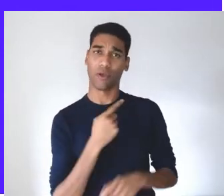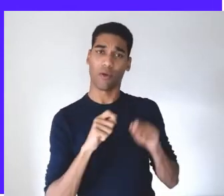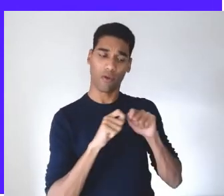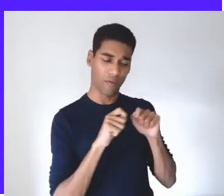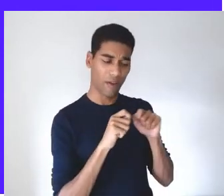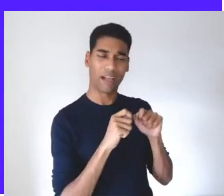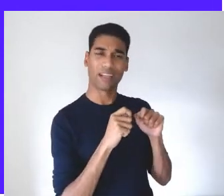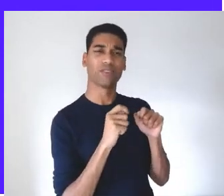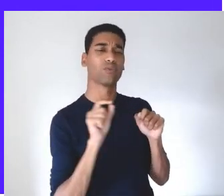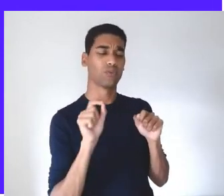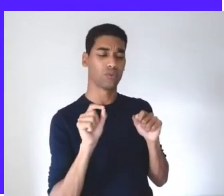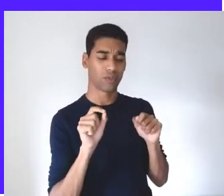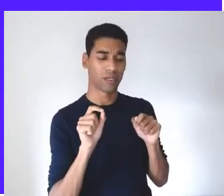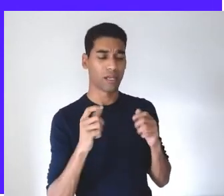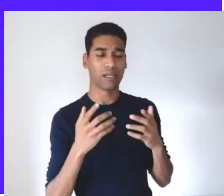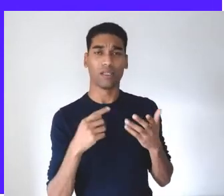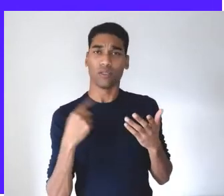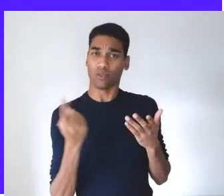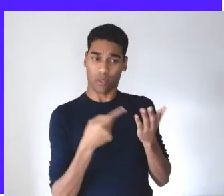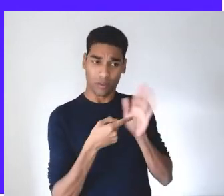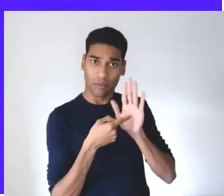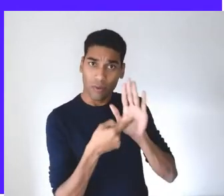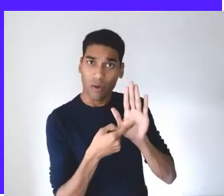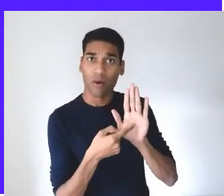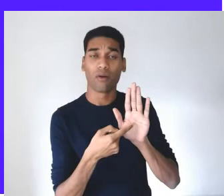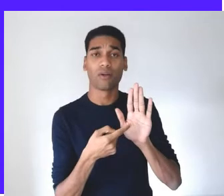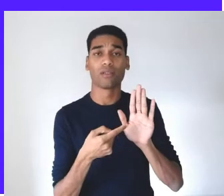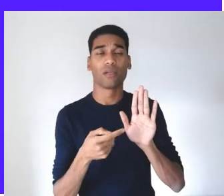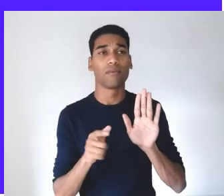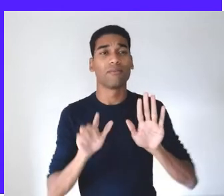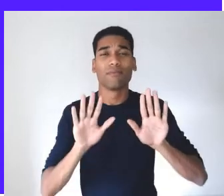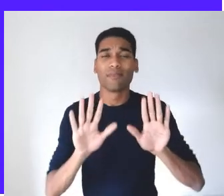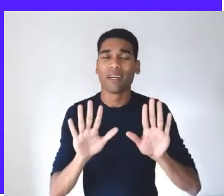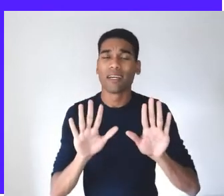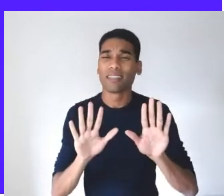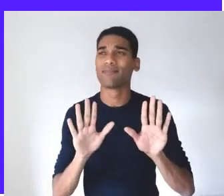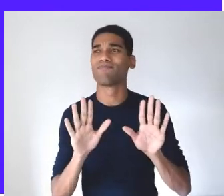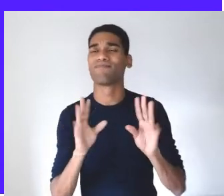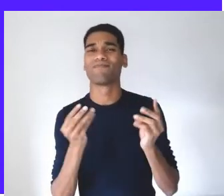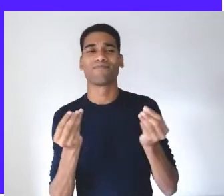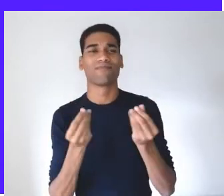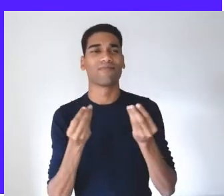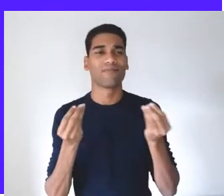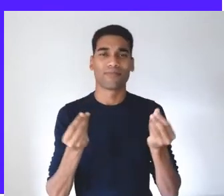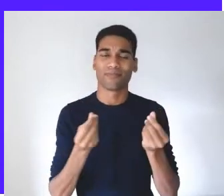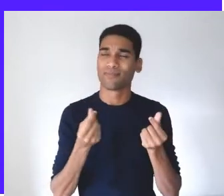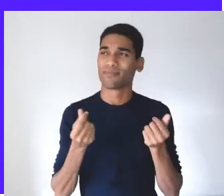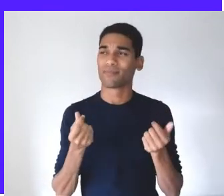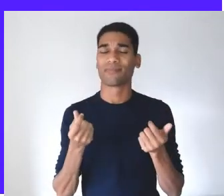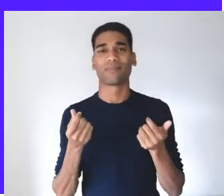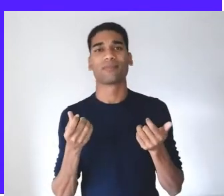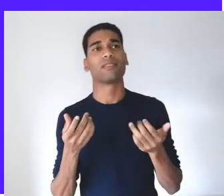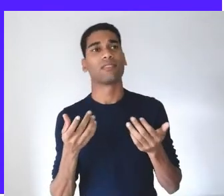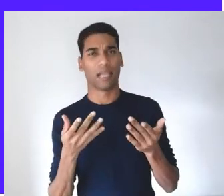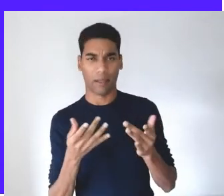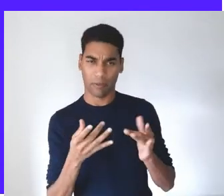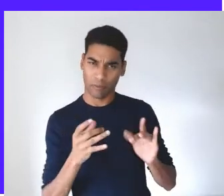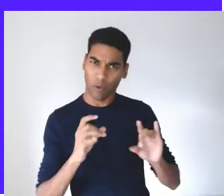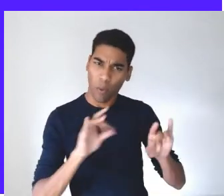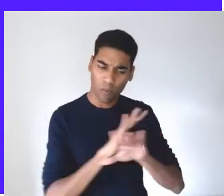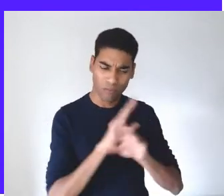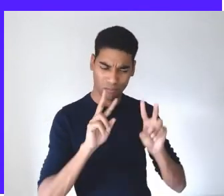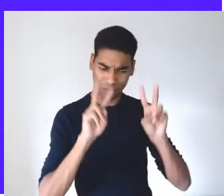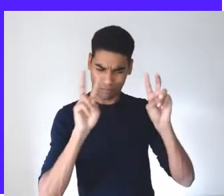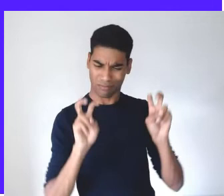gente destaca, a gente menciona, mas não, assim, tem uma cobertura mais sistematizada sobre isso, como a gente tem, por exemplo,